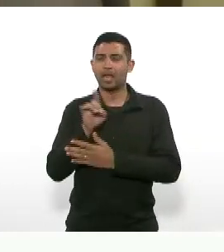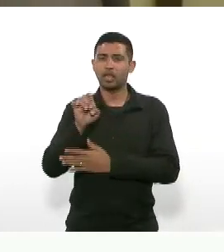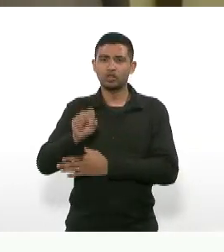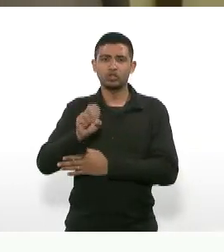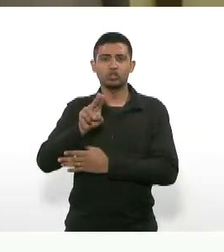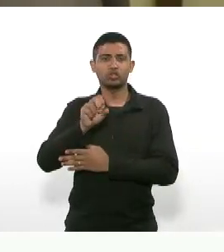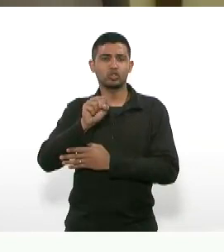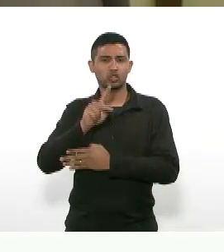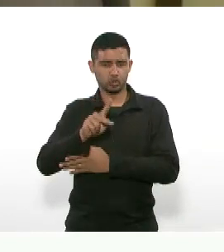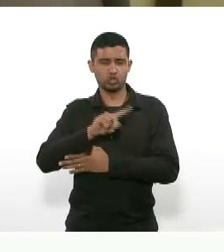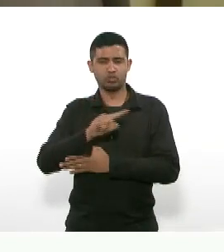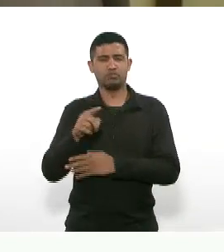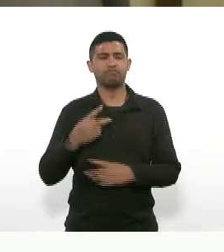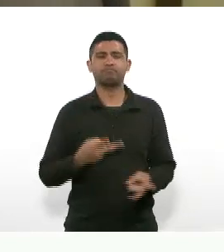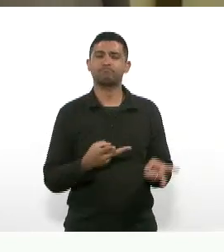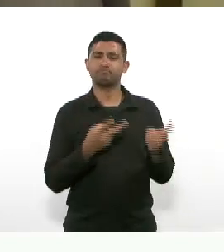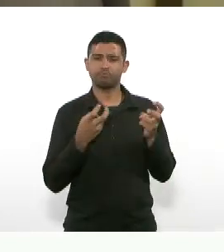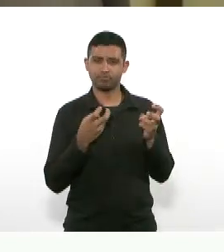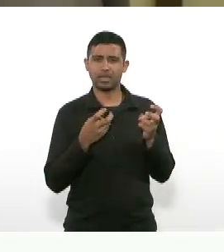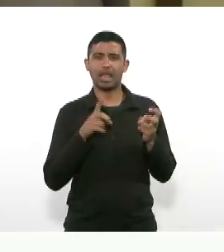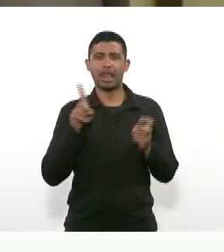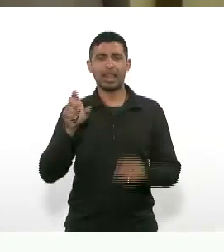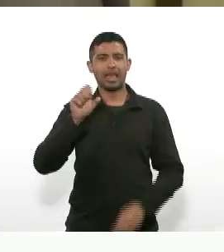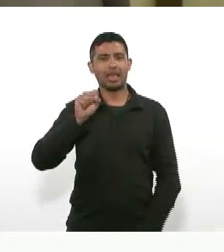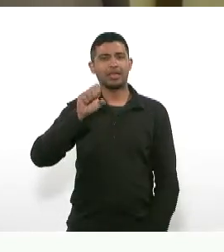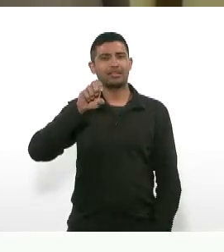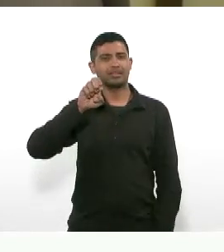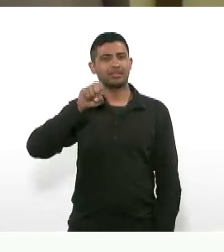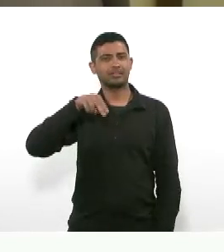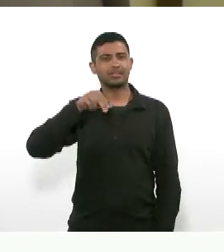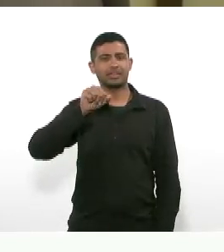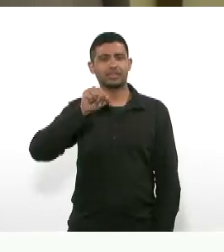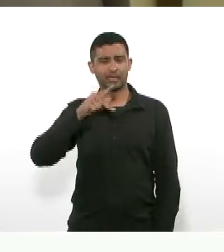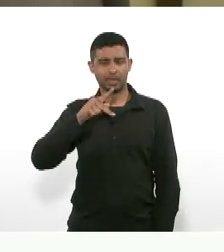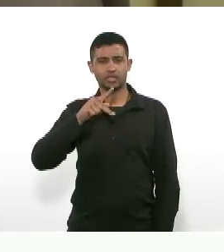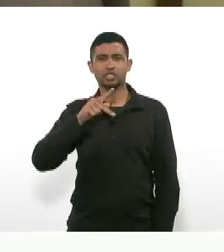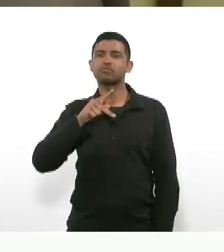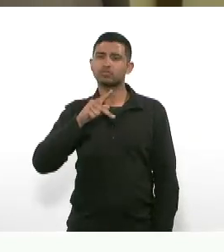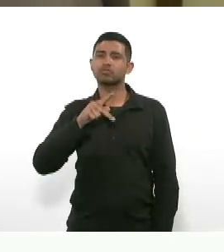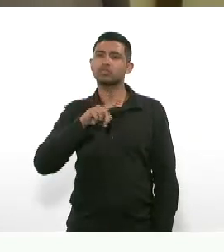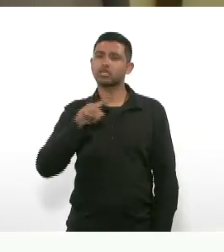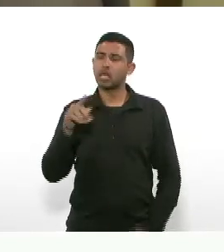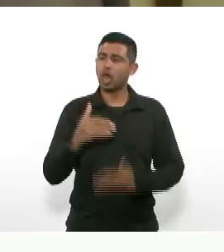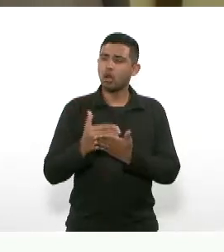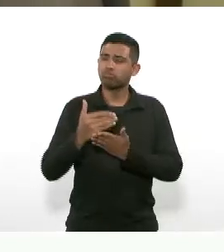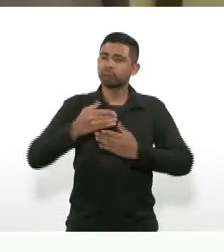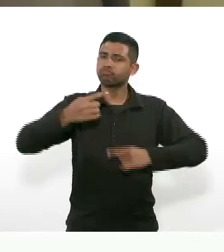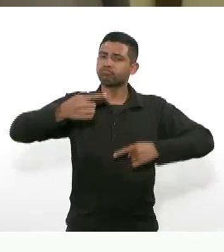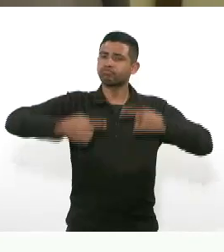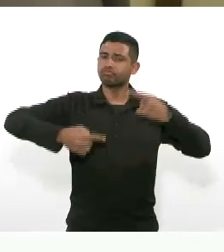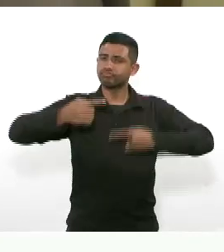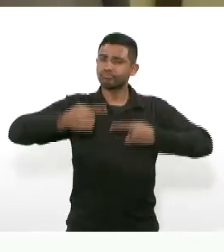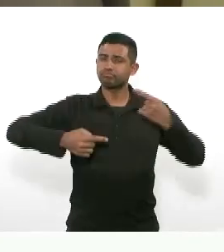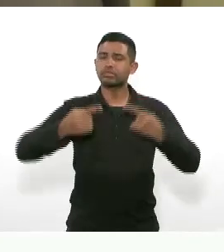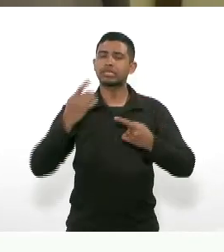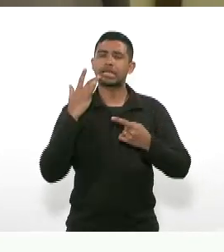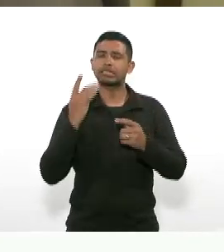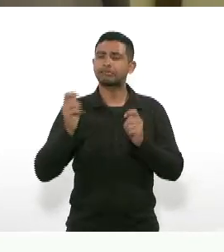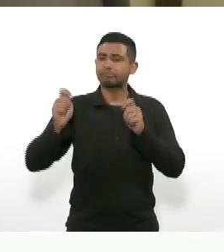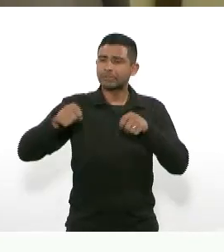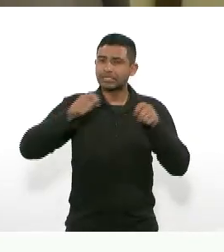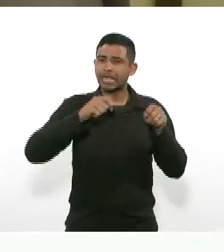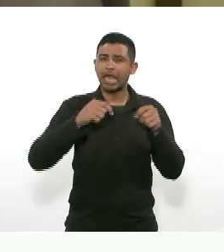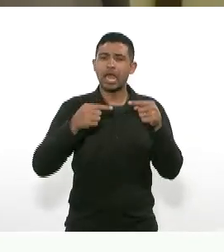isso, a Senasp, ao seu tempo, começa a discutir a possibilidade, através de uma